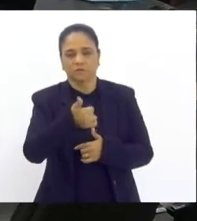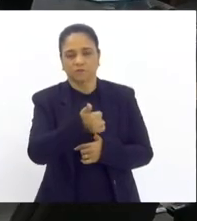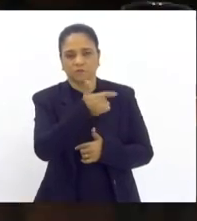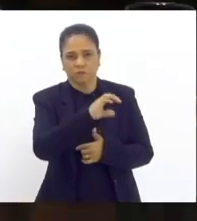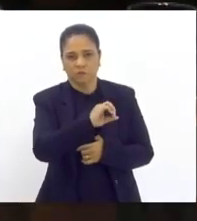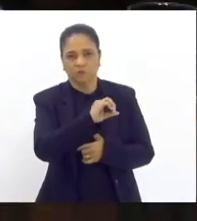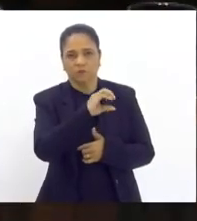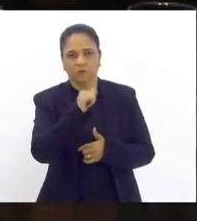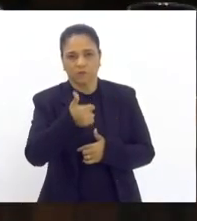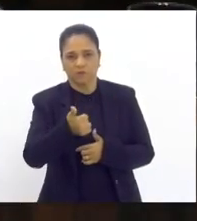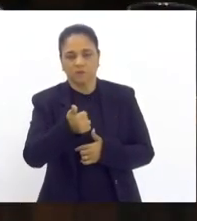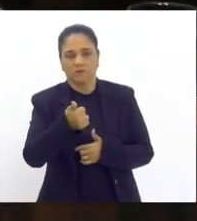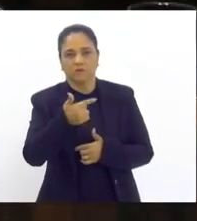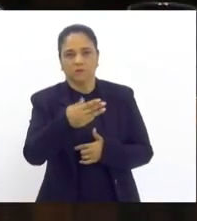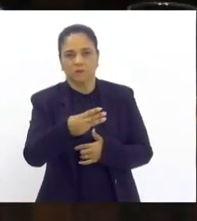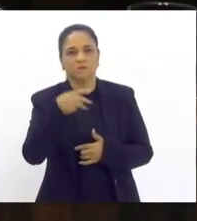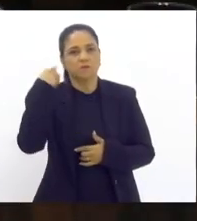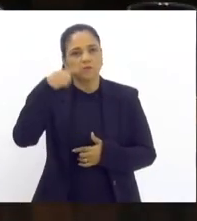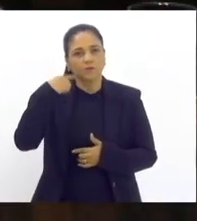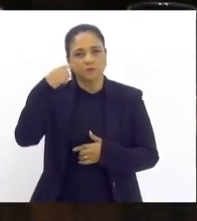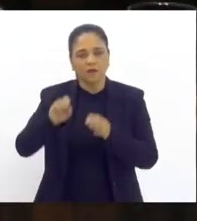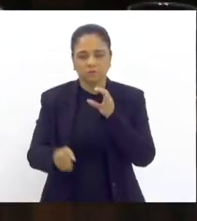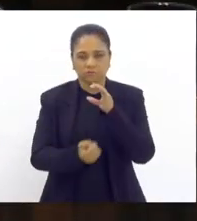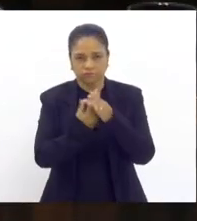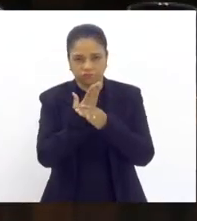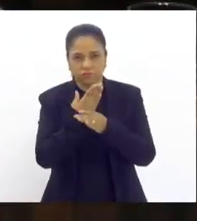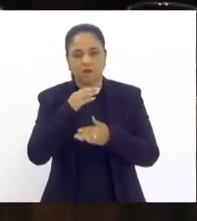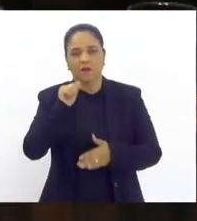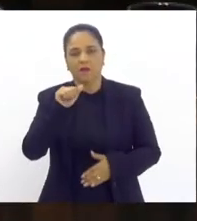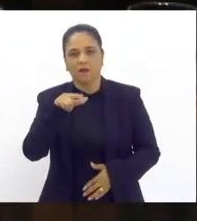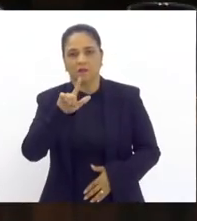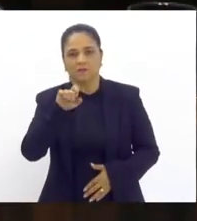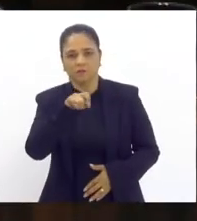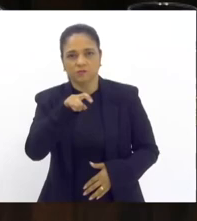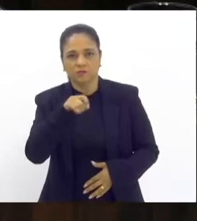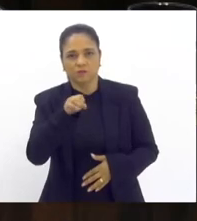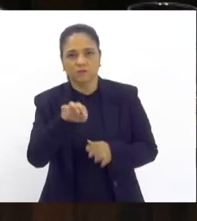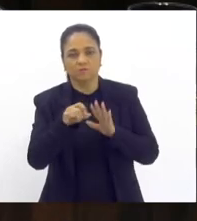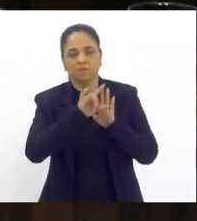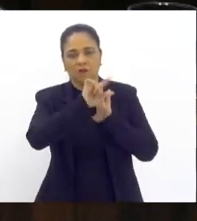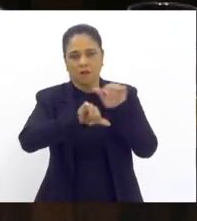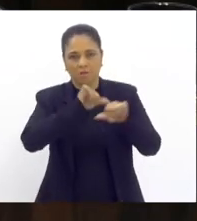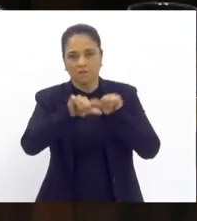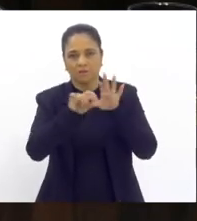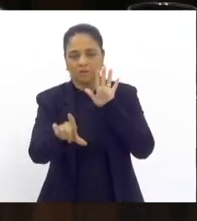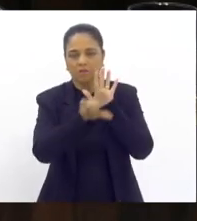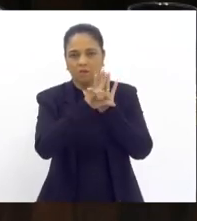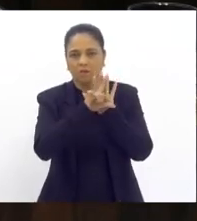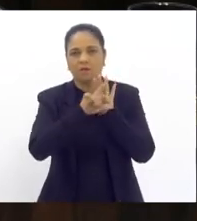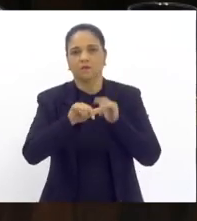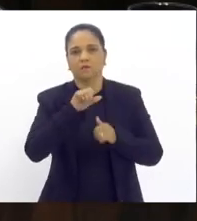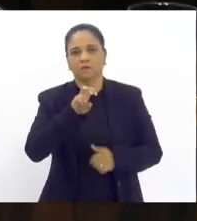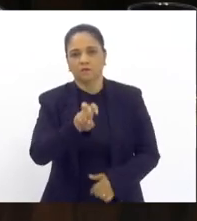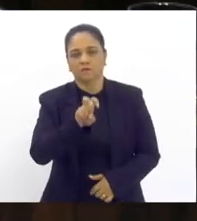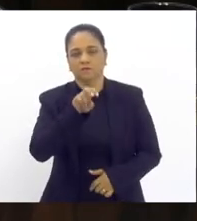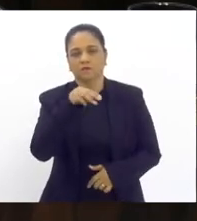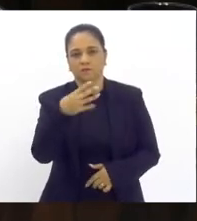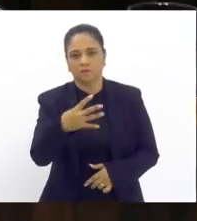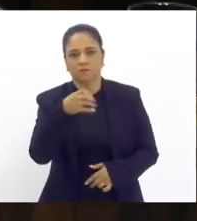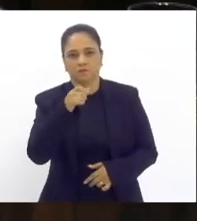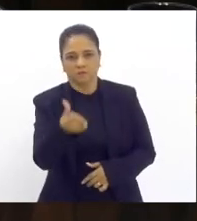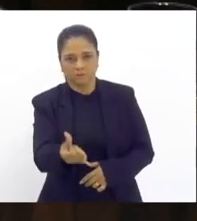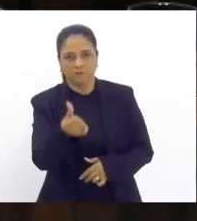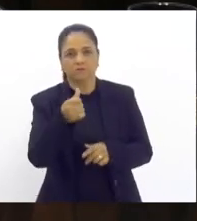de autoria do deputado Alexandre Correia, que altera a Lei 5.645, de 6 de janeiro de